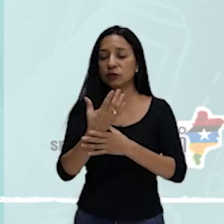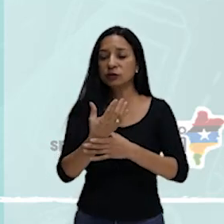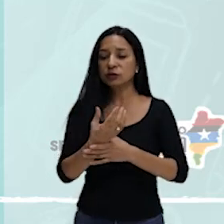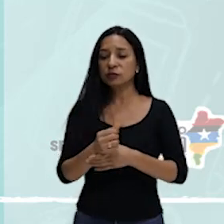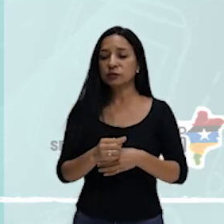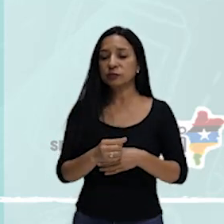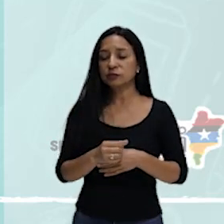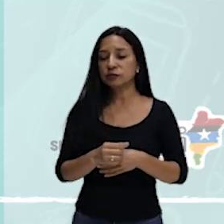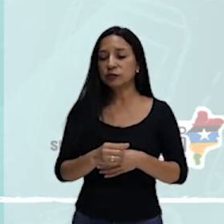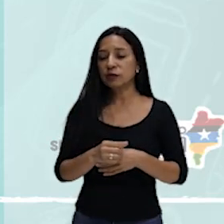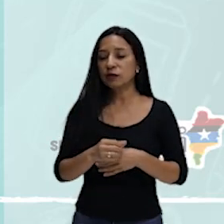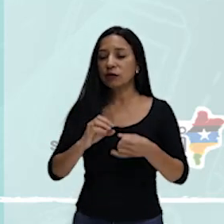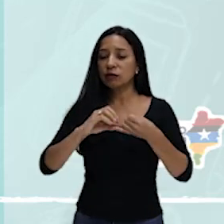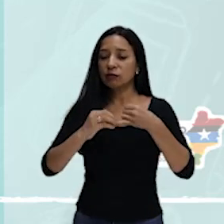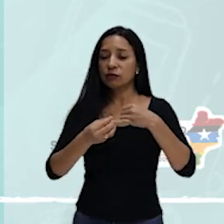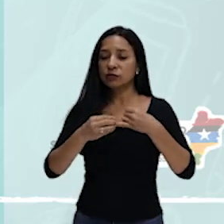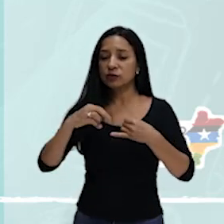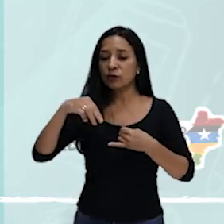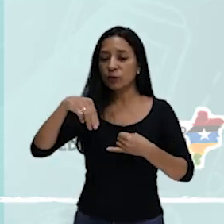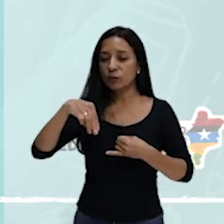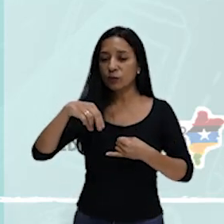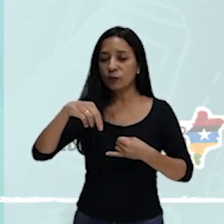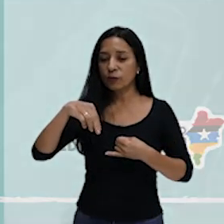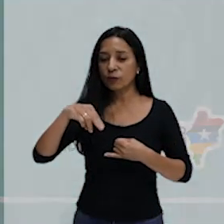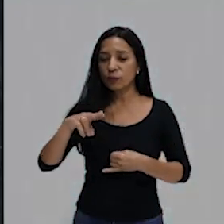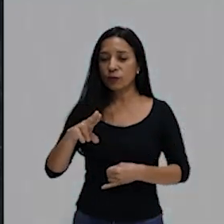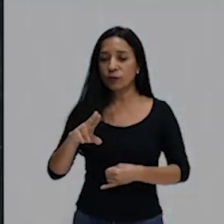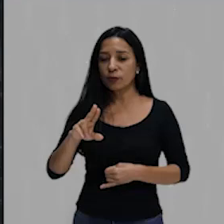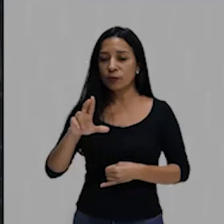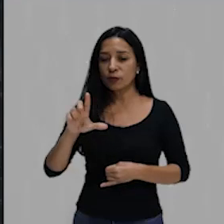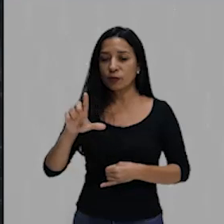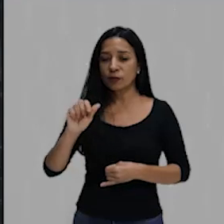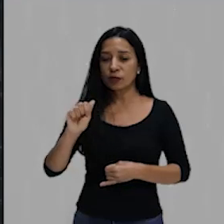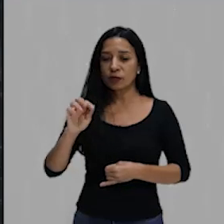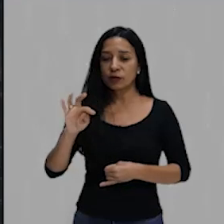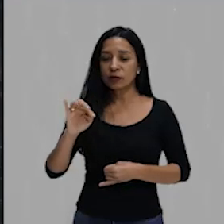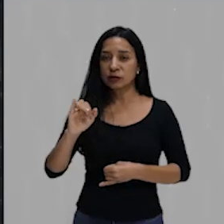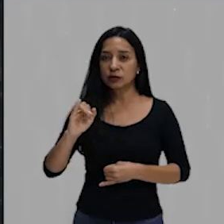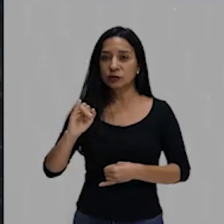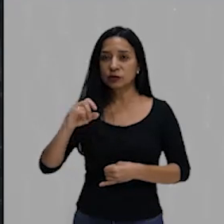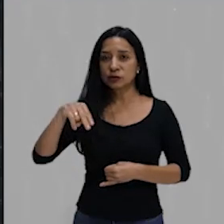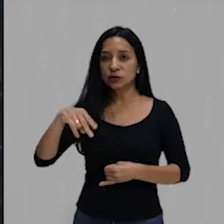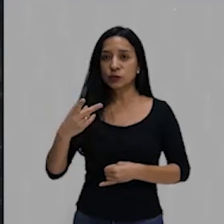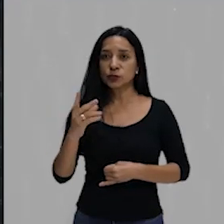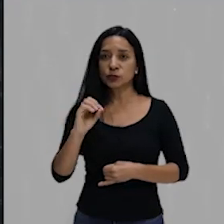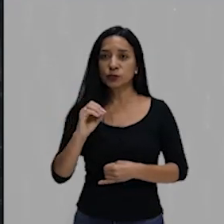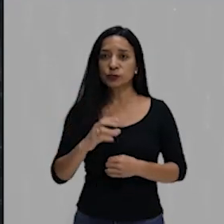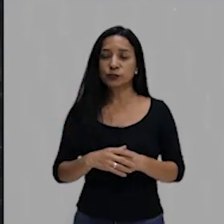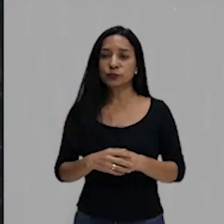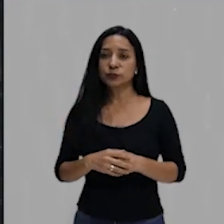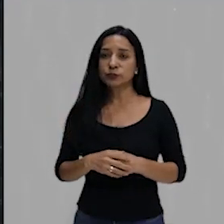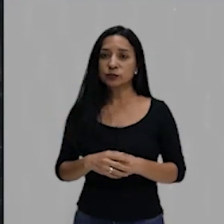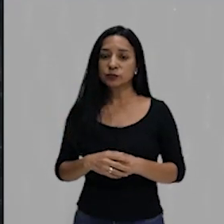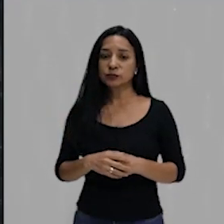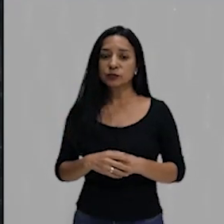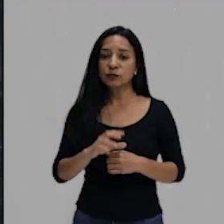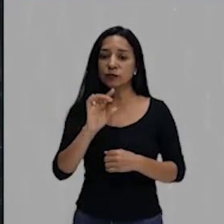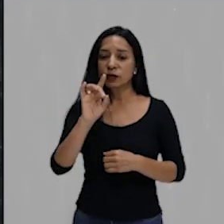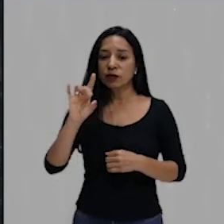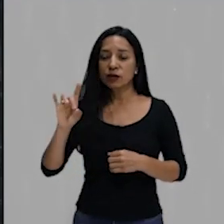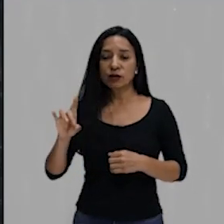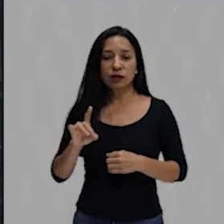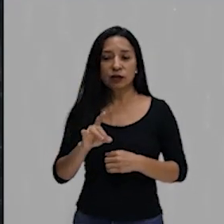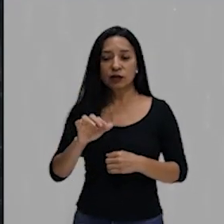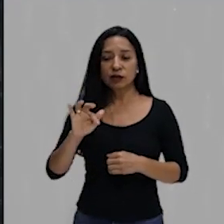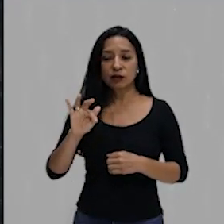feijão mulatinho. Então eu tenho dois fenótipos aqui, o feijão carioca e o feijão mulatinho. Cada